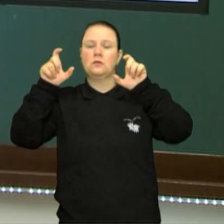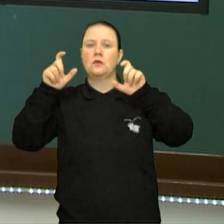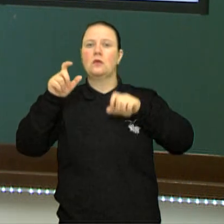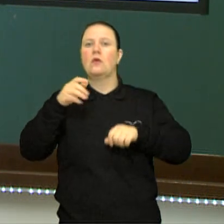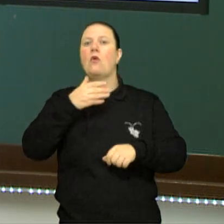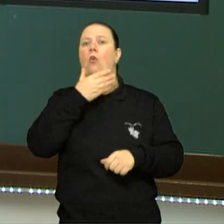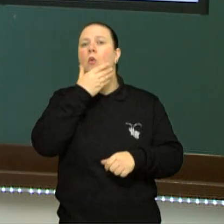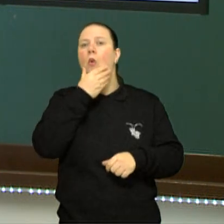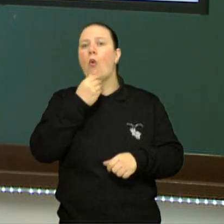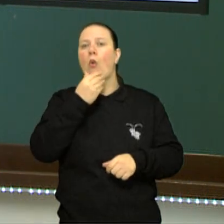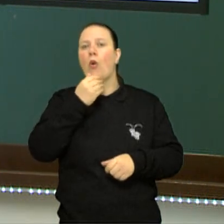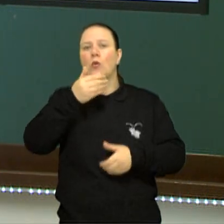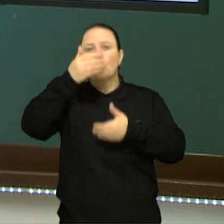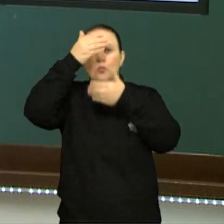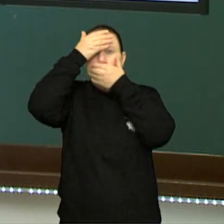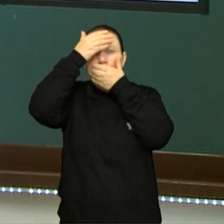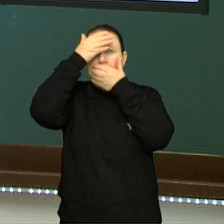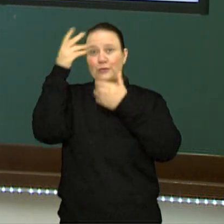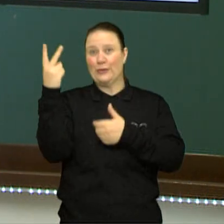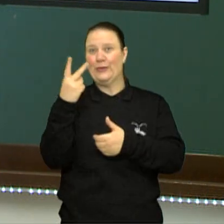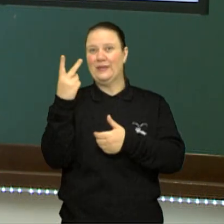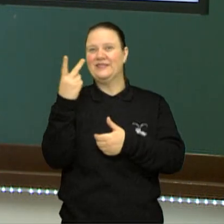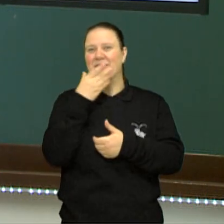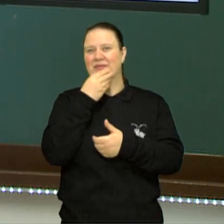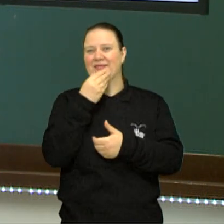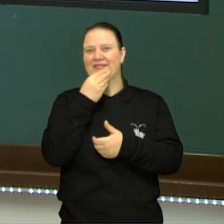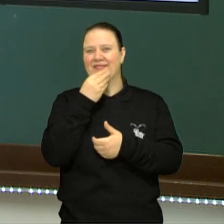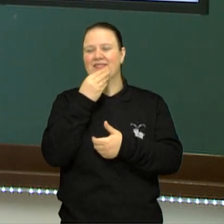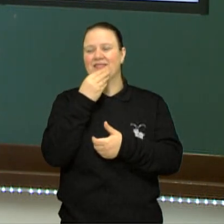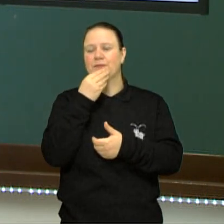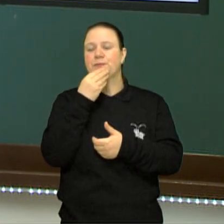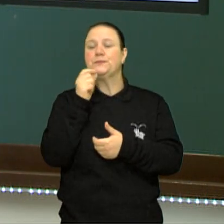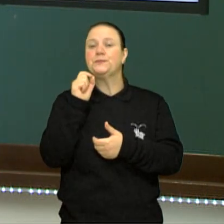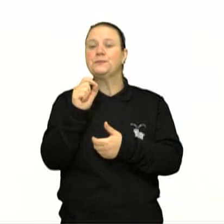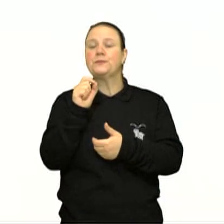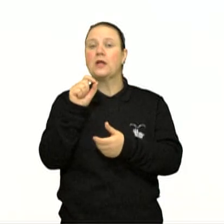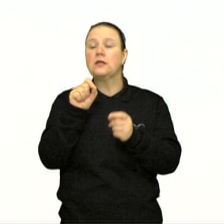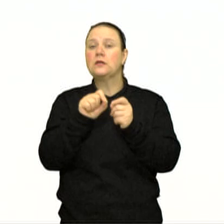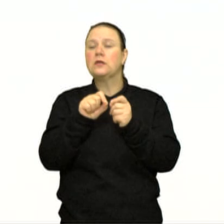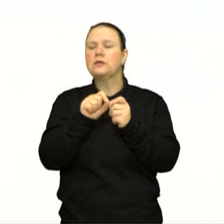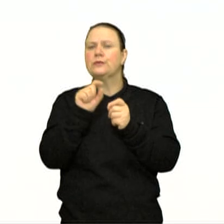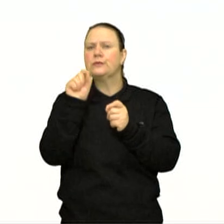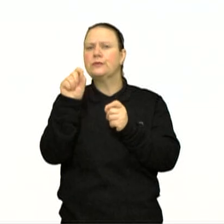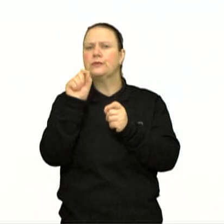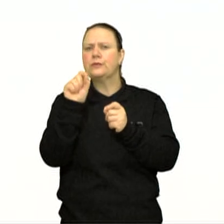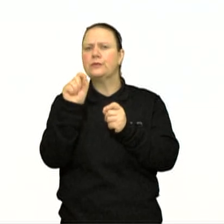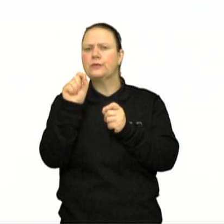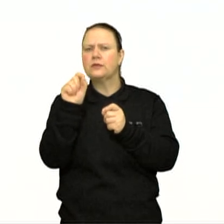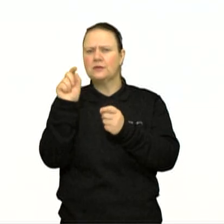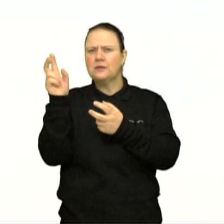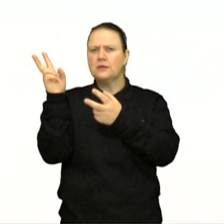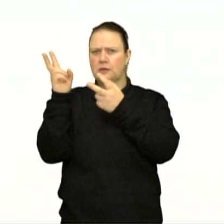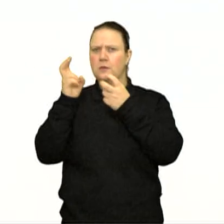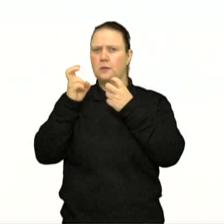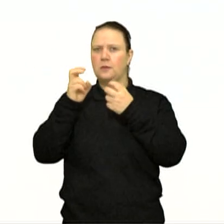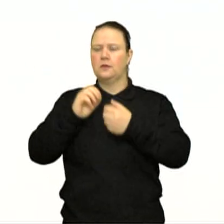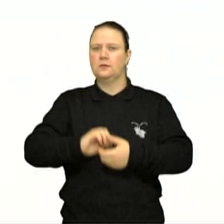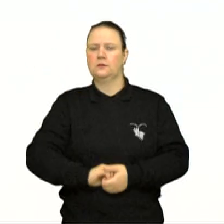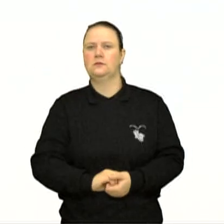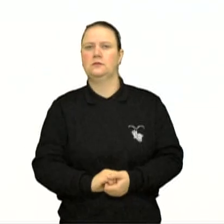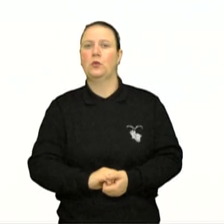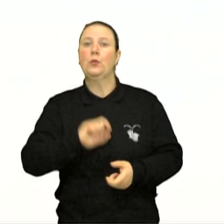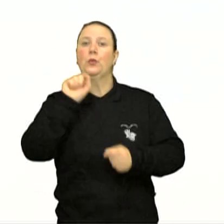um muçulmano. Na verdade, são dois muçulmanos, né? O que será que eles estão fazendo aqui nessa fotografia? Vocês conseguem perceber? E